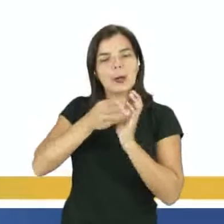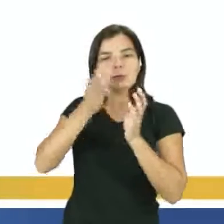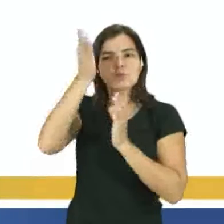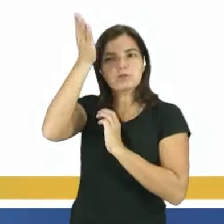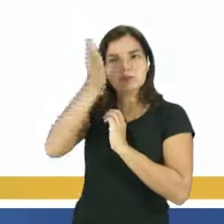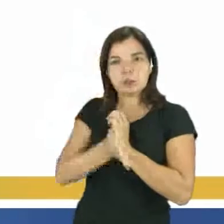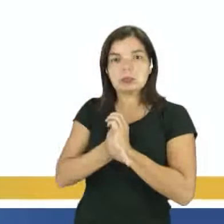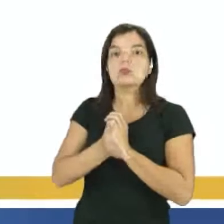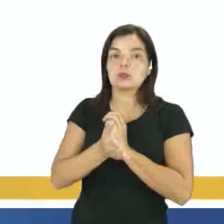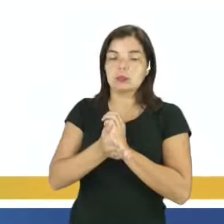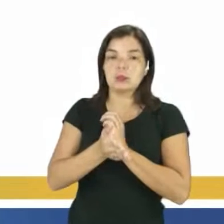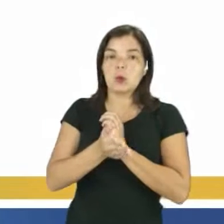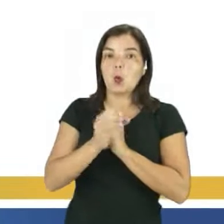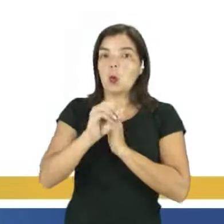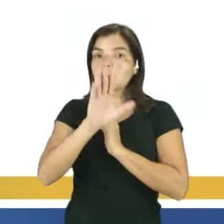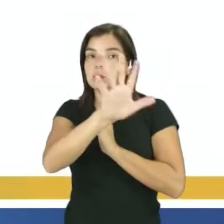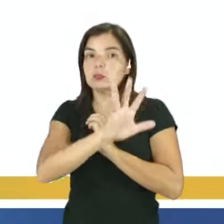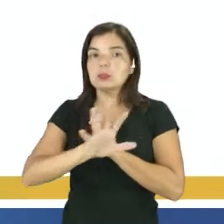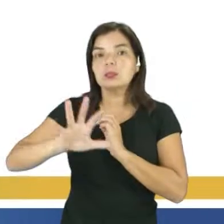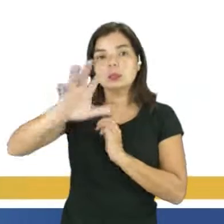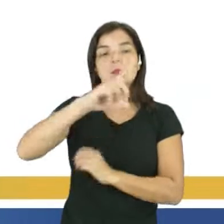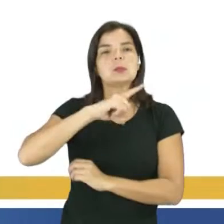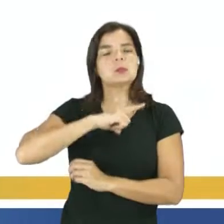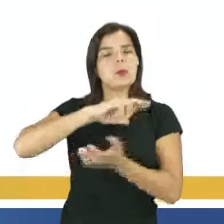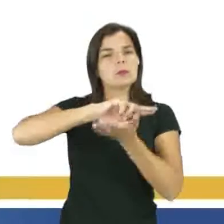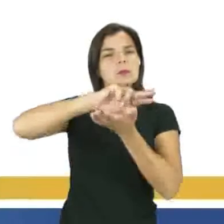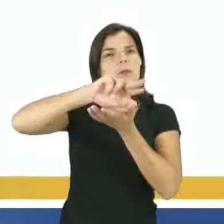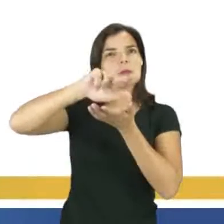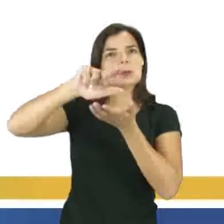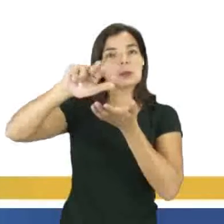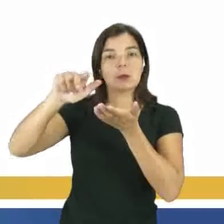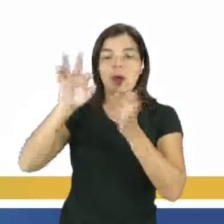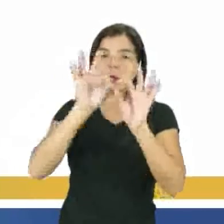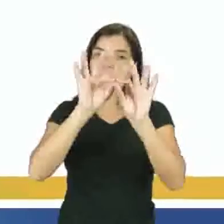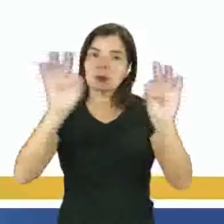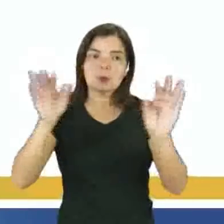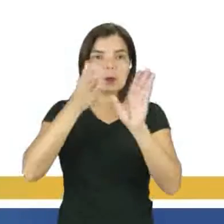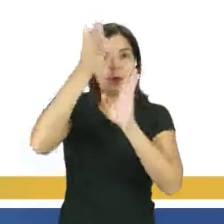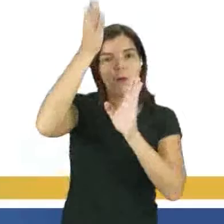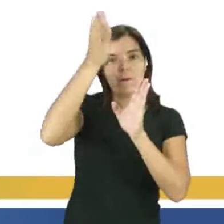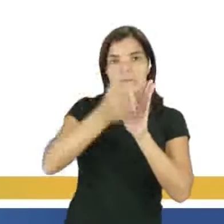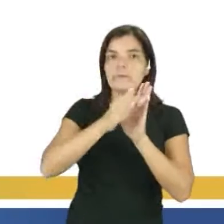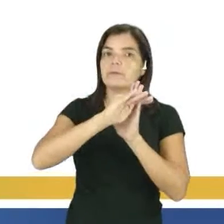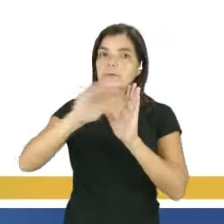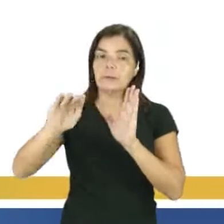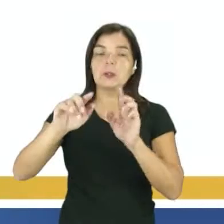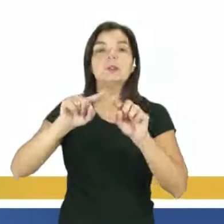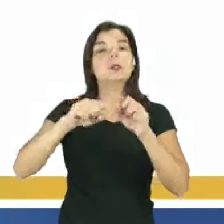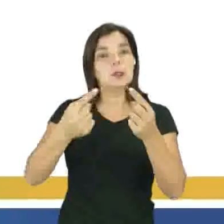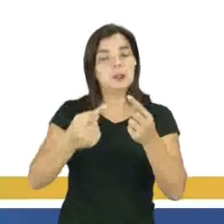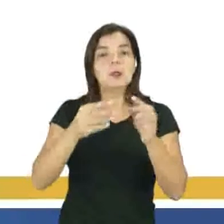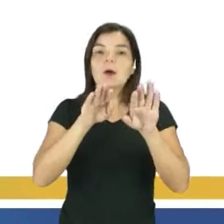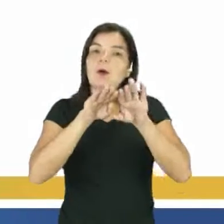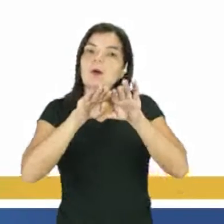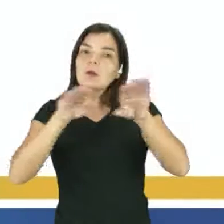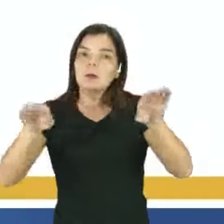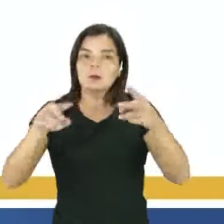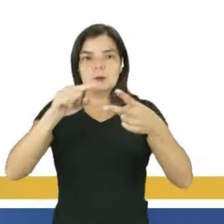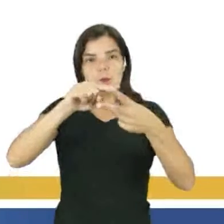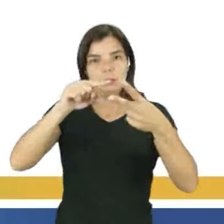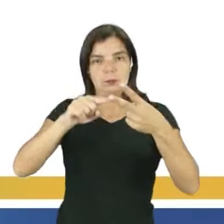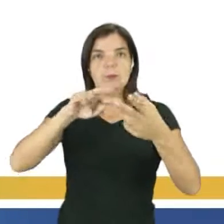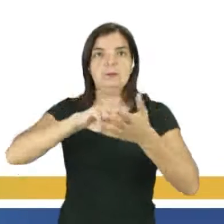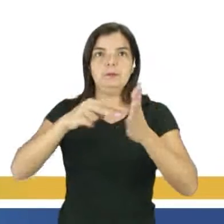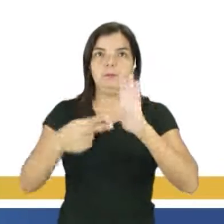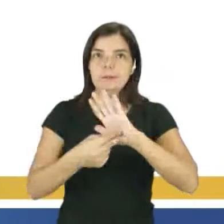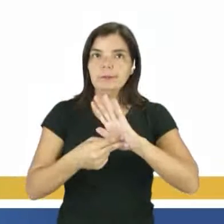direção. No espaço existem infinitas retas. Uma reta se estende em dois sentidos,